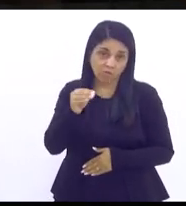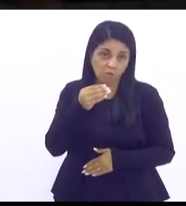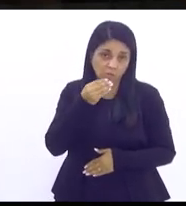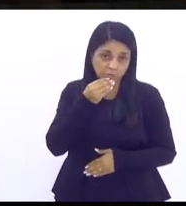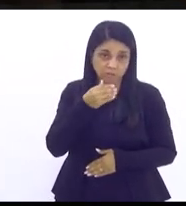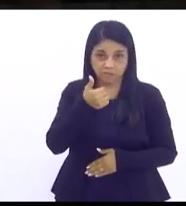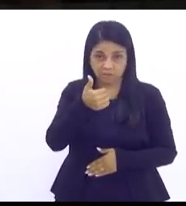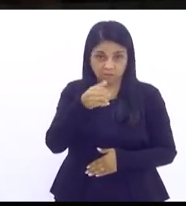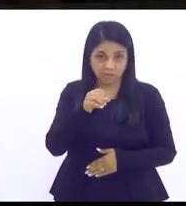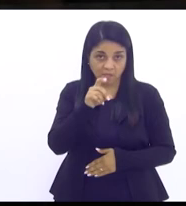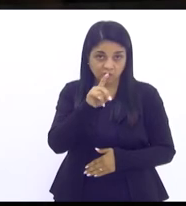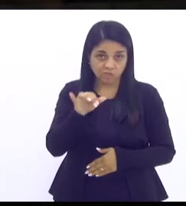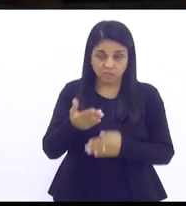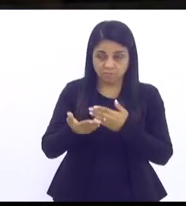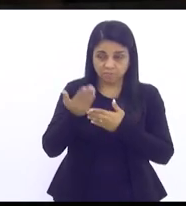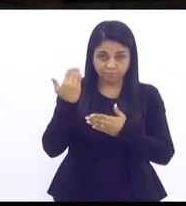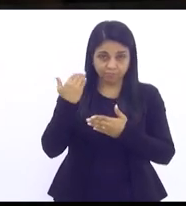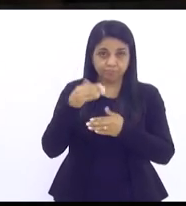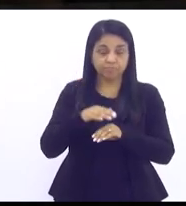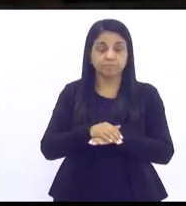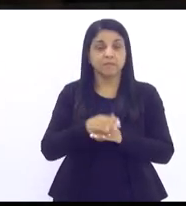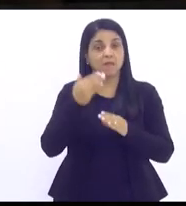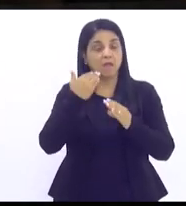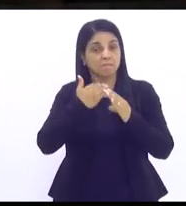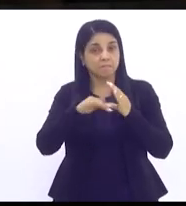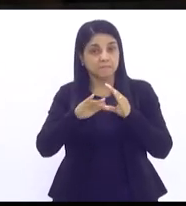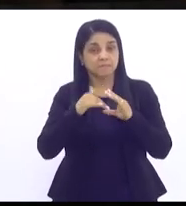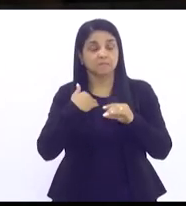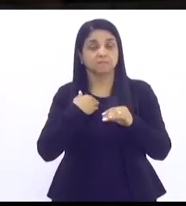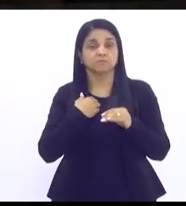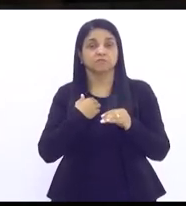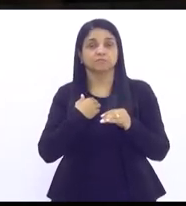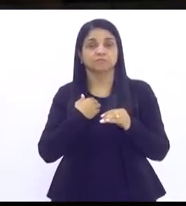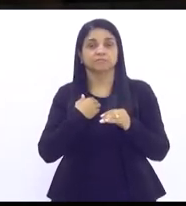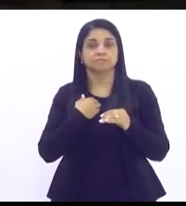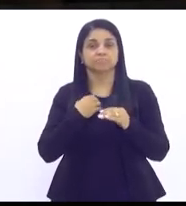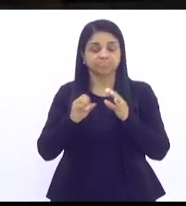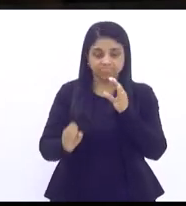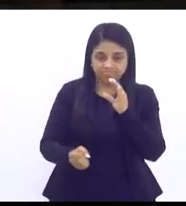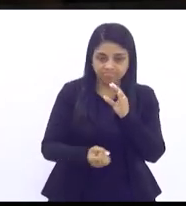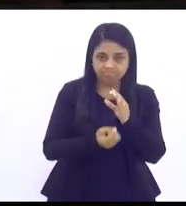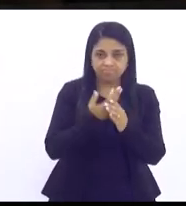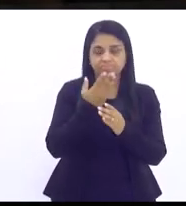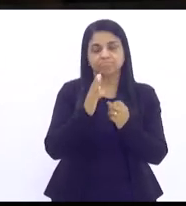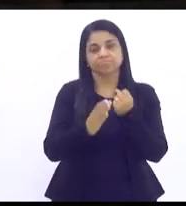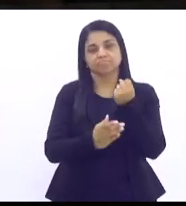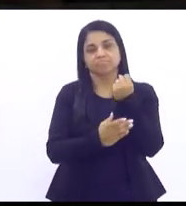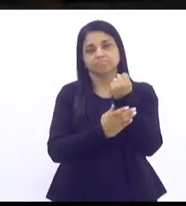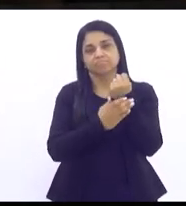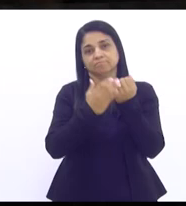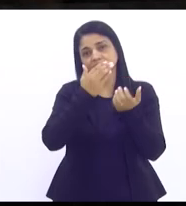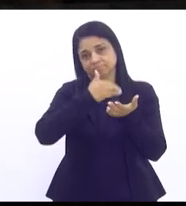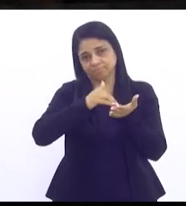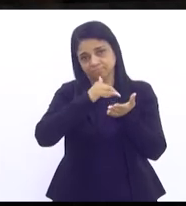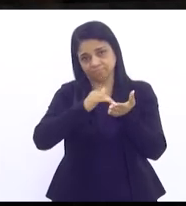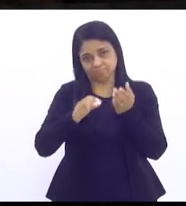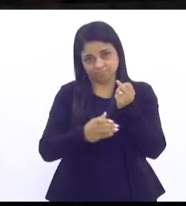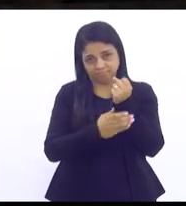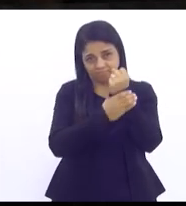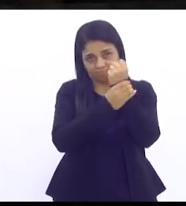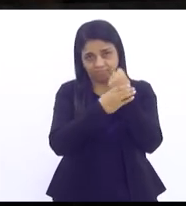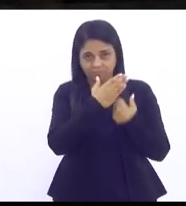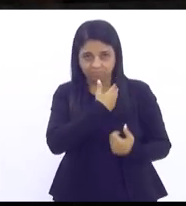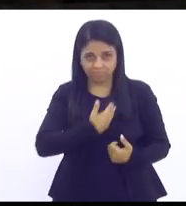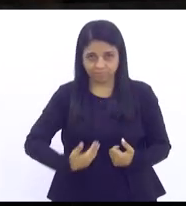atrás, através dessa mensagem, recriar a Secretaria de Segurança Pública. E